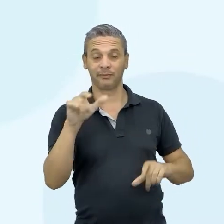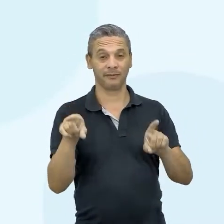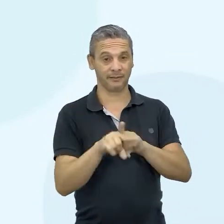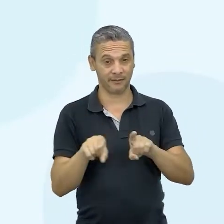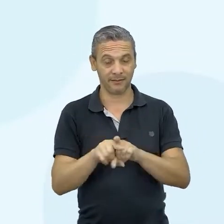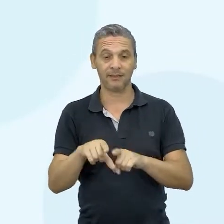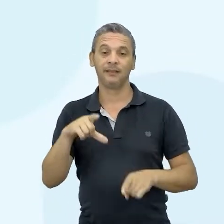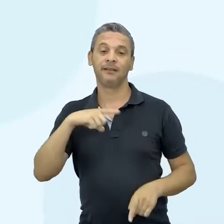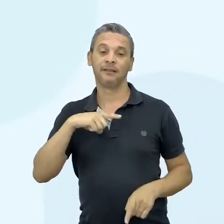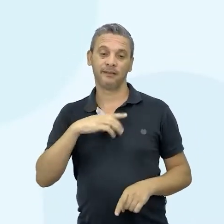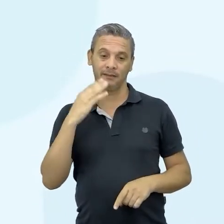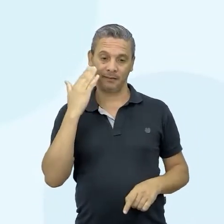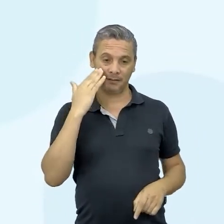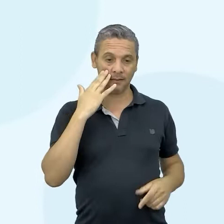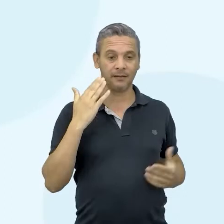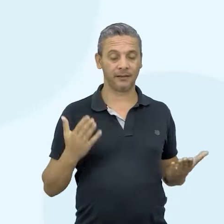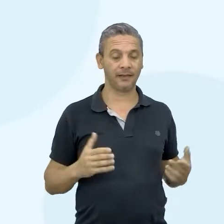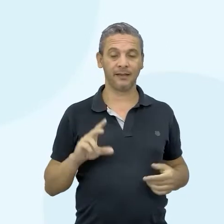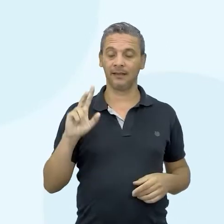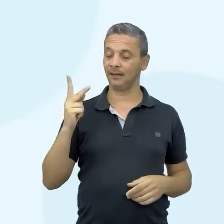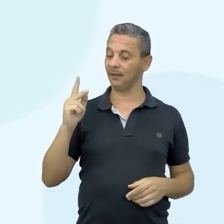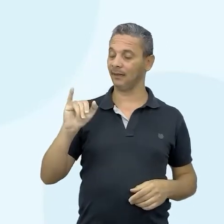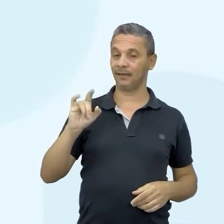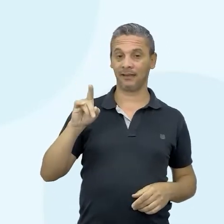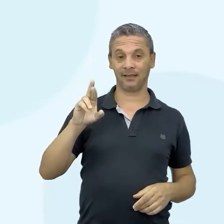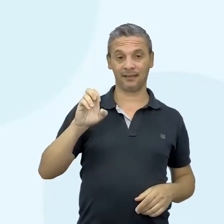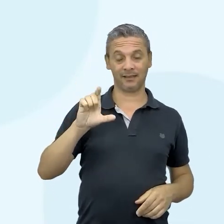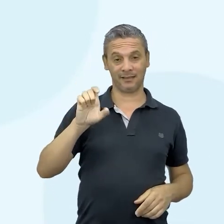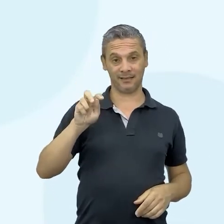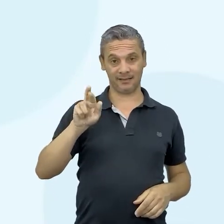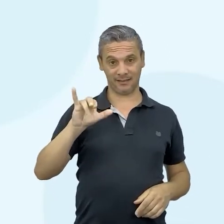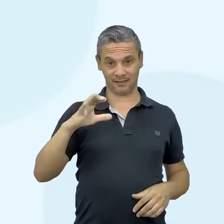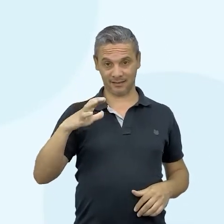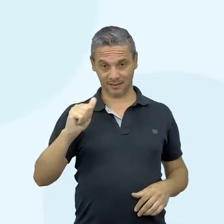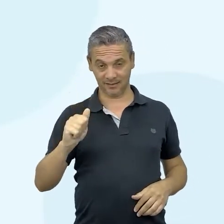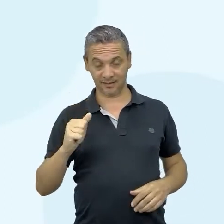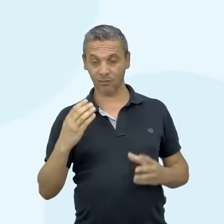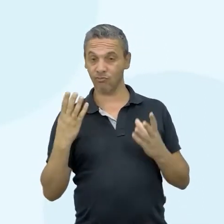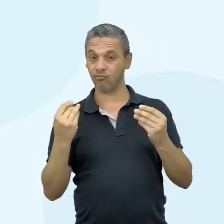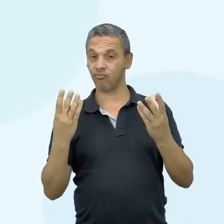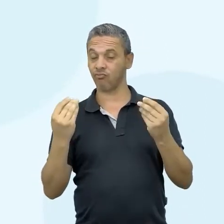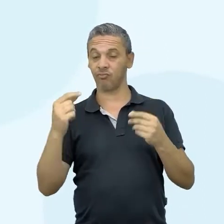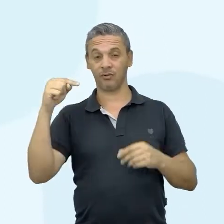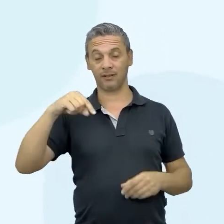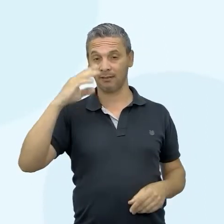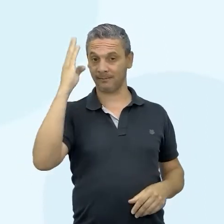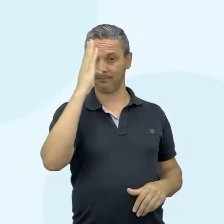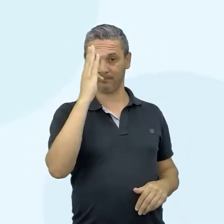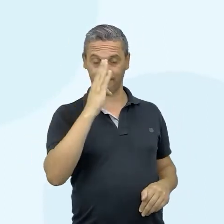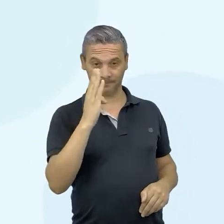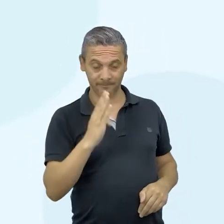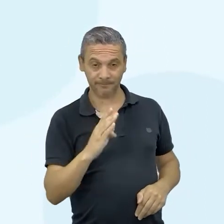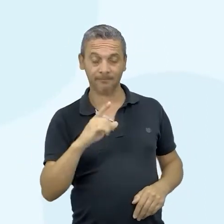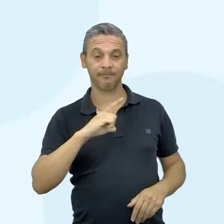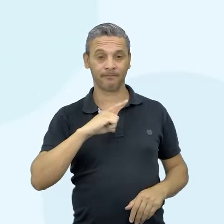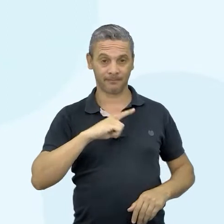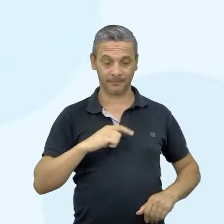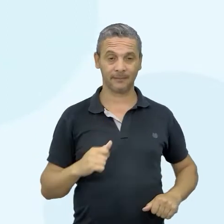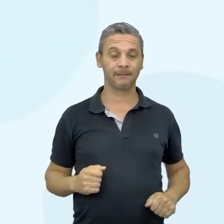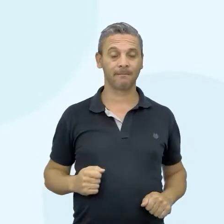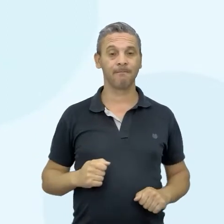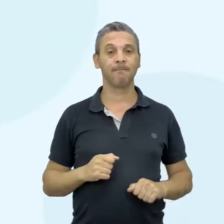energéticas. A gente tem, especialmente as hidrelétricas, né? Mais de 60% da produção de eletricidade aqui no